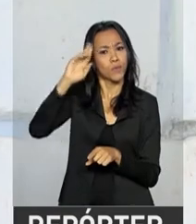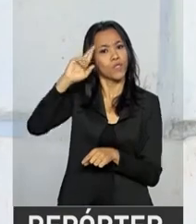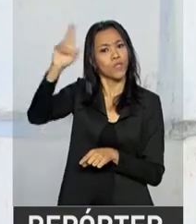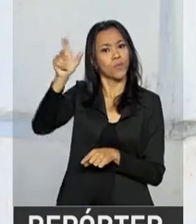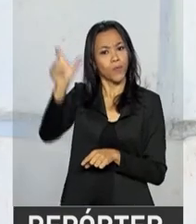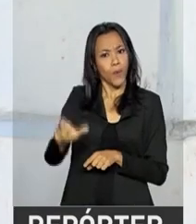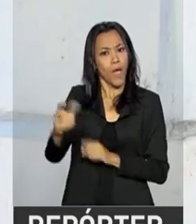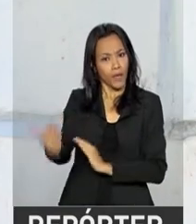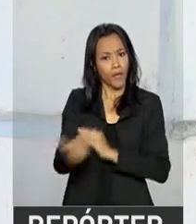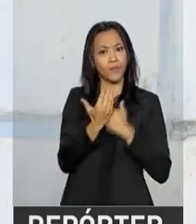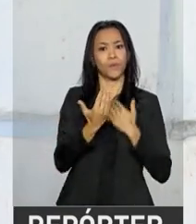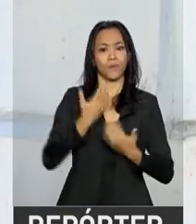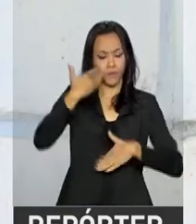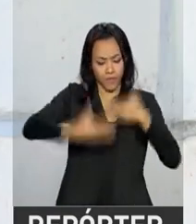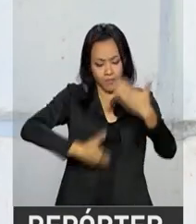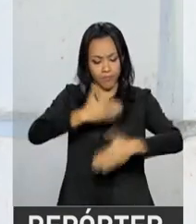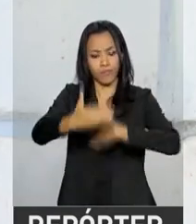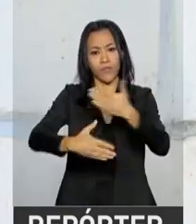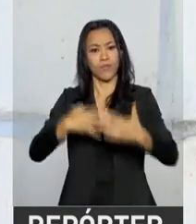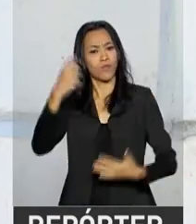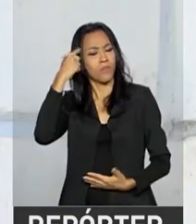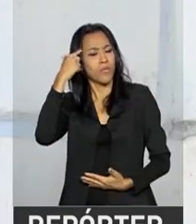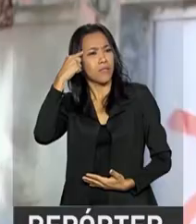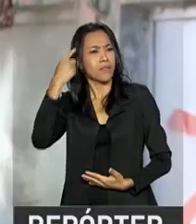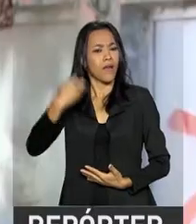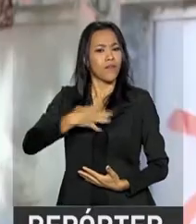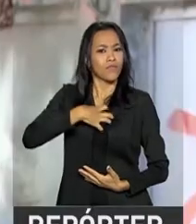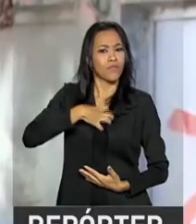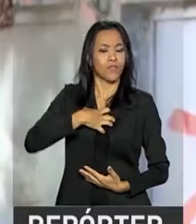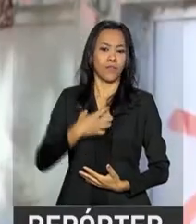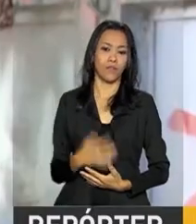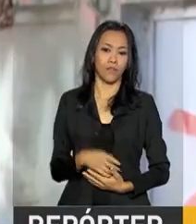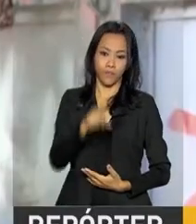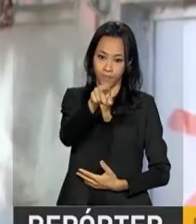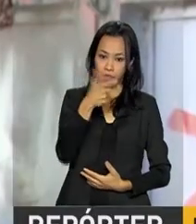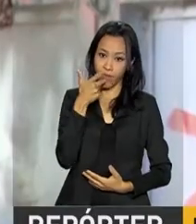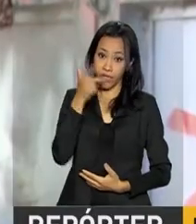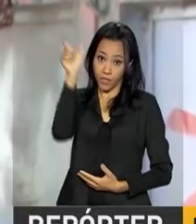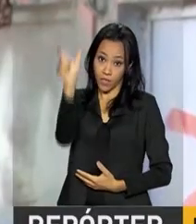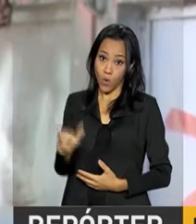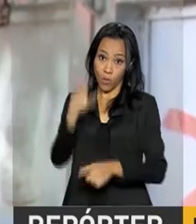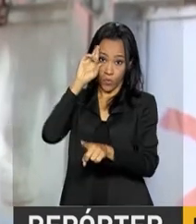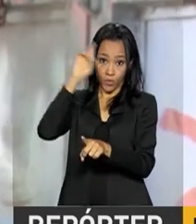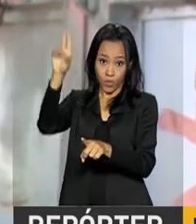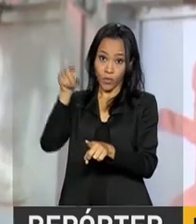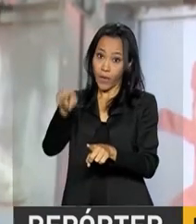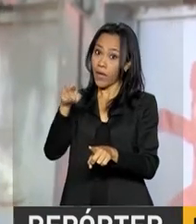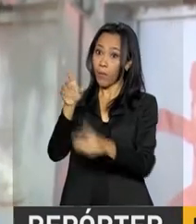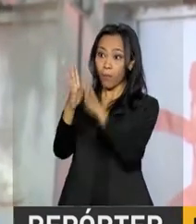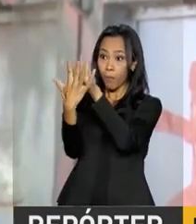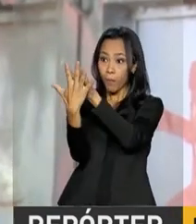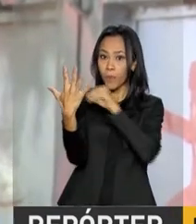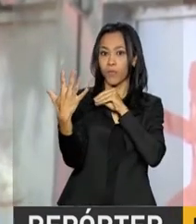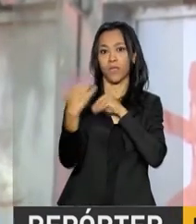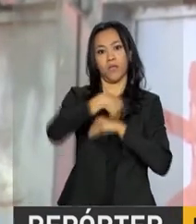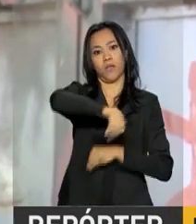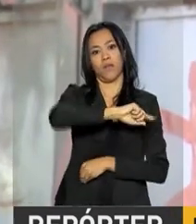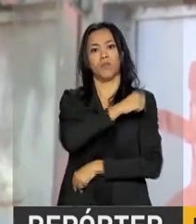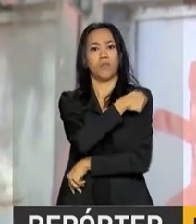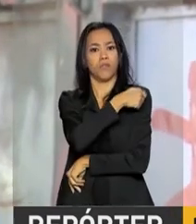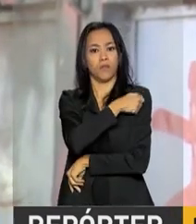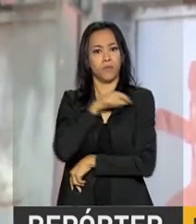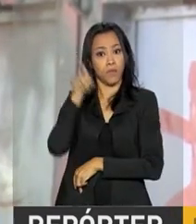evoluir muito na nossa forma de pensar em maneiras de agir ele é um exemplo os alunos diego é o